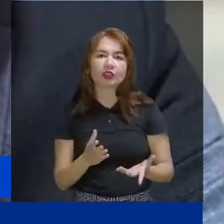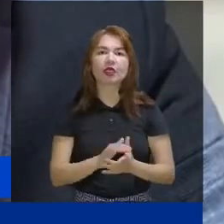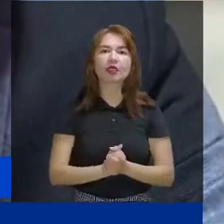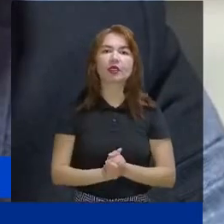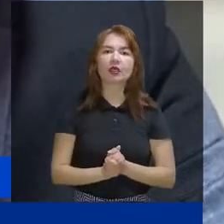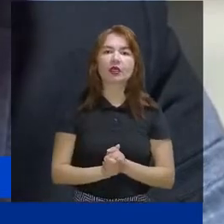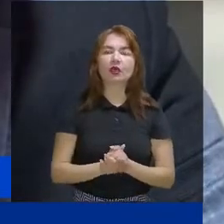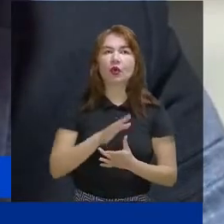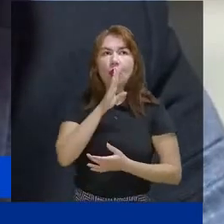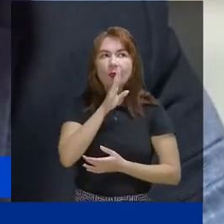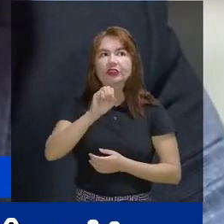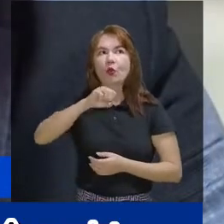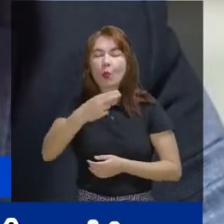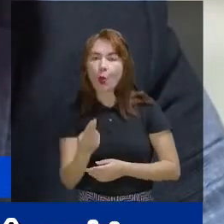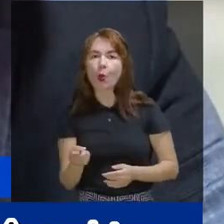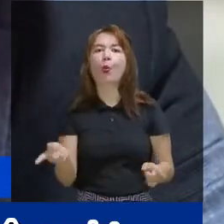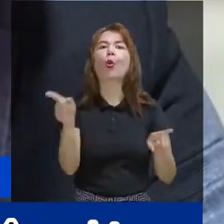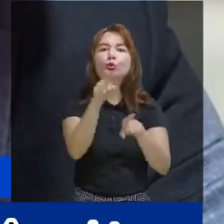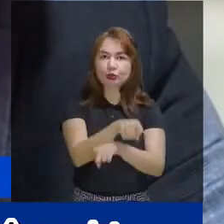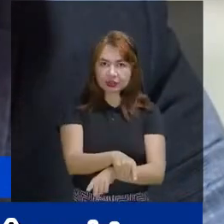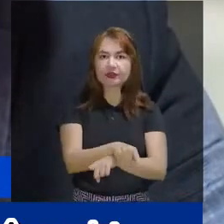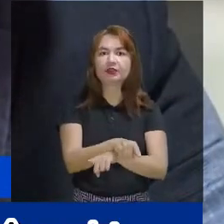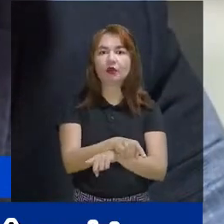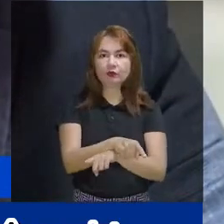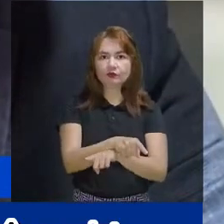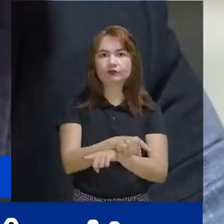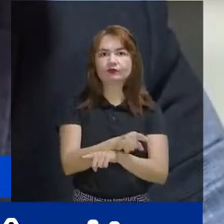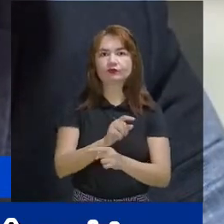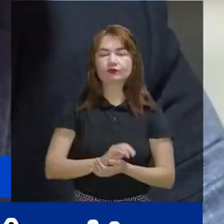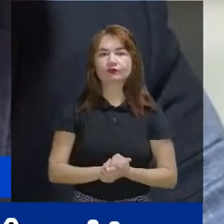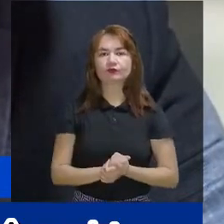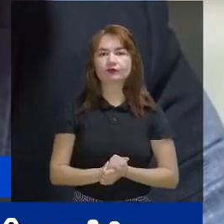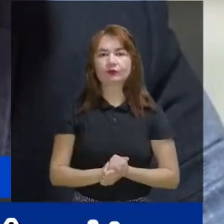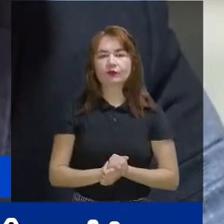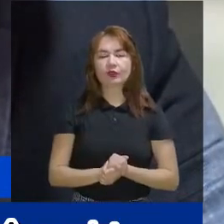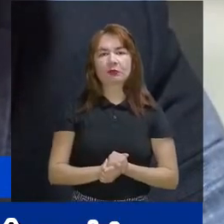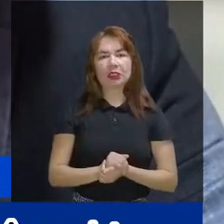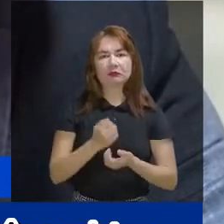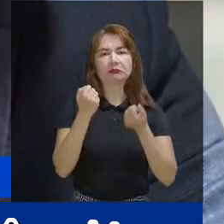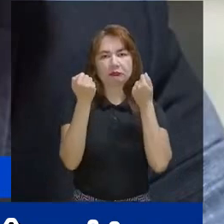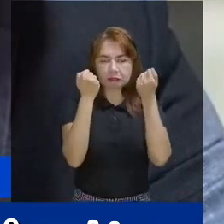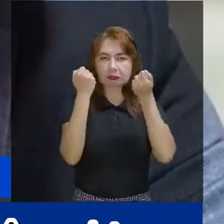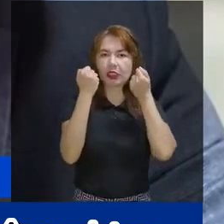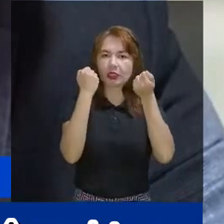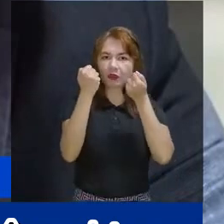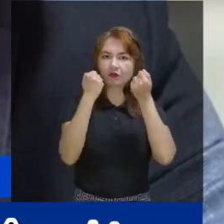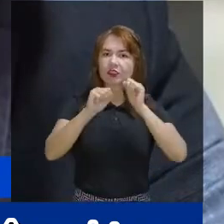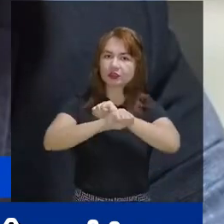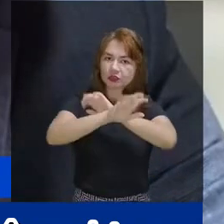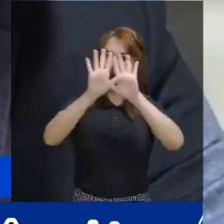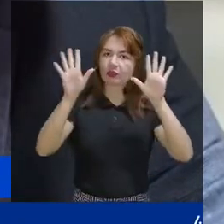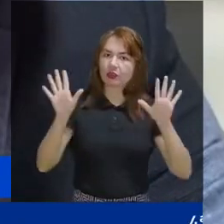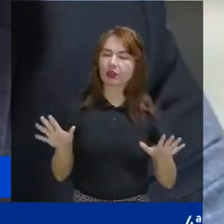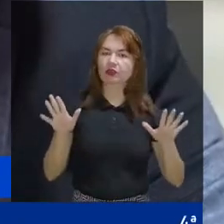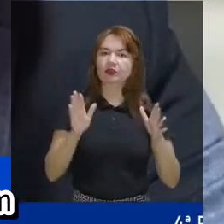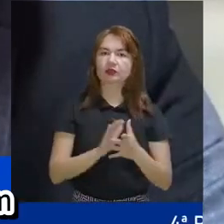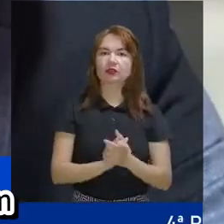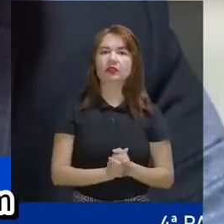ou contradição. As matérias foram bem analisadas, como muito bem expôs o